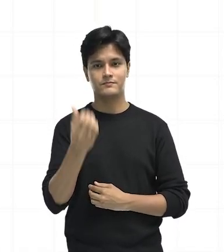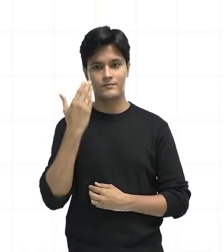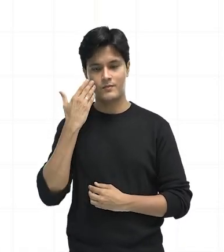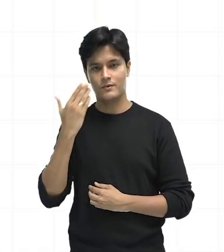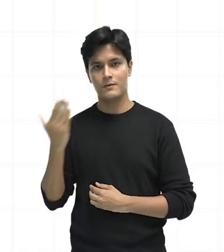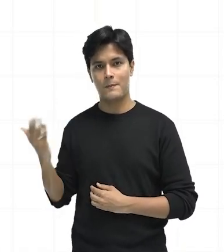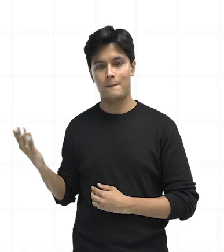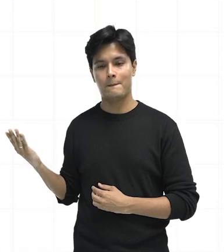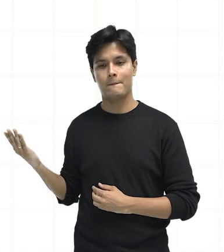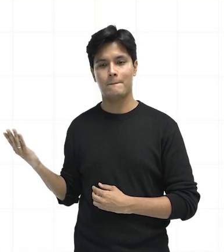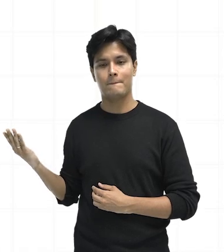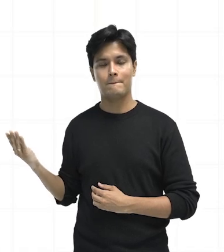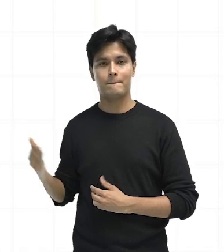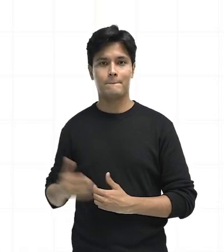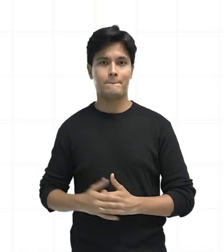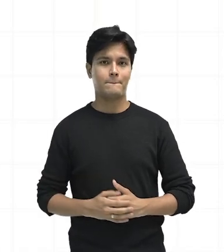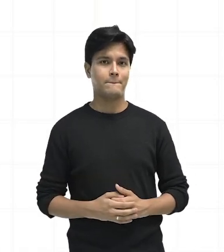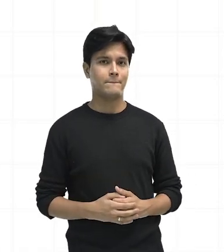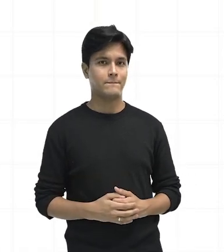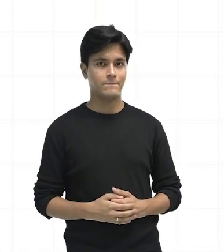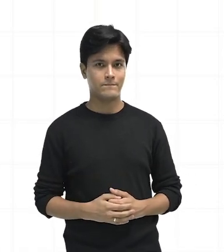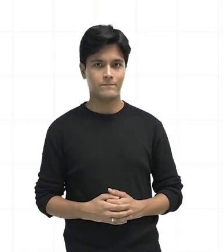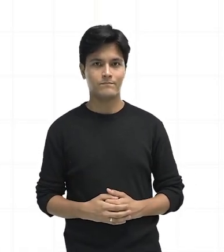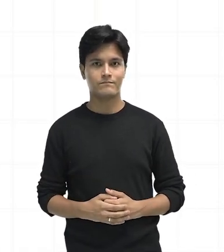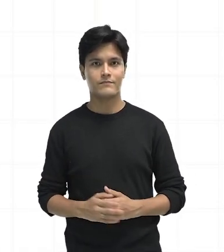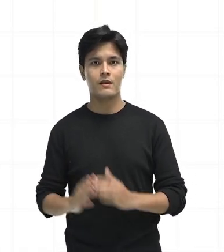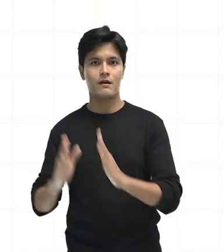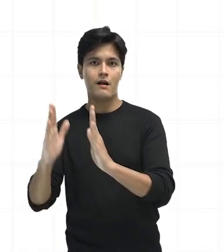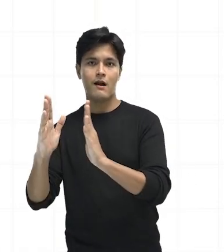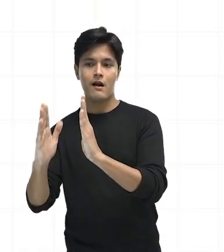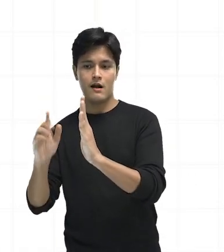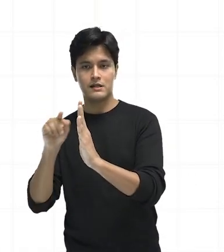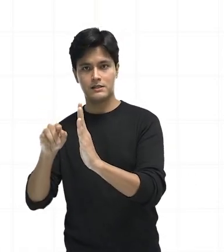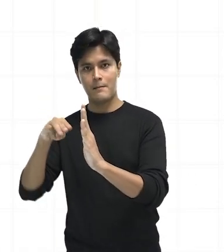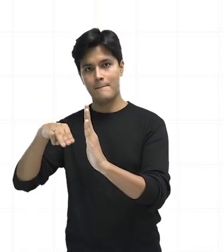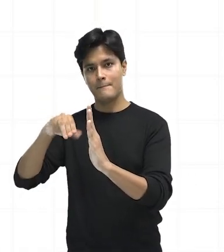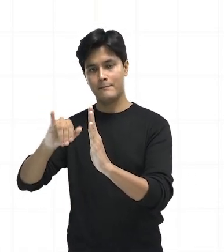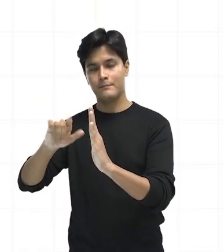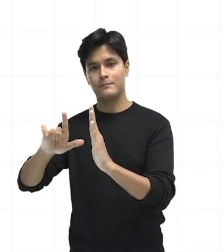aqui, ó, é a parte milesimal